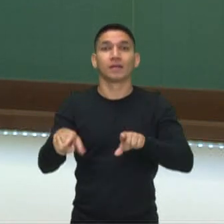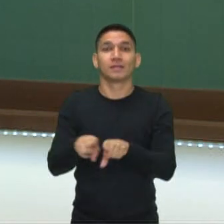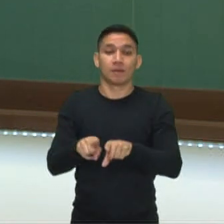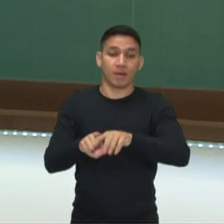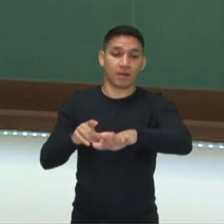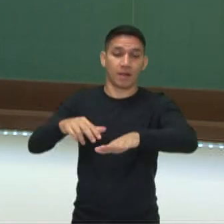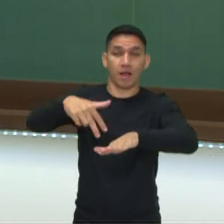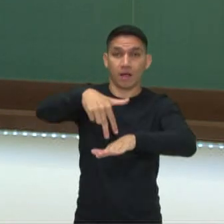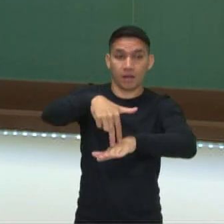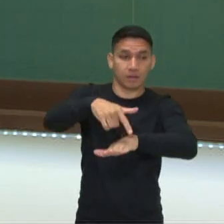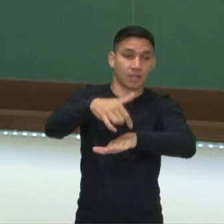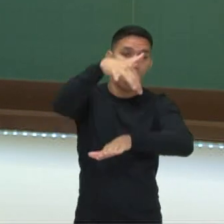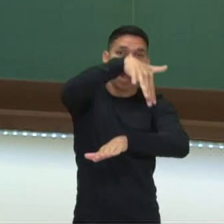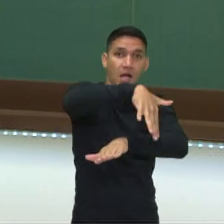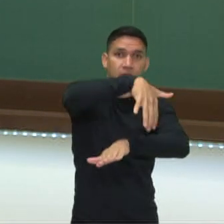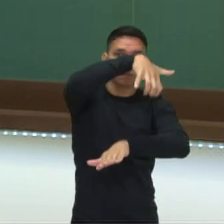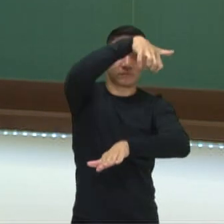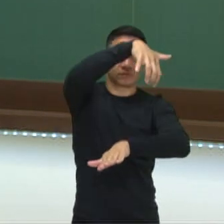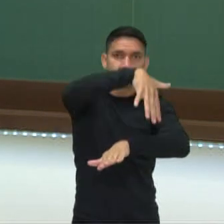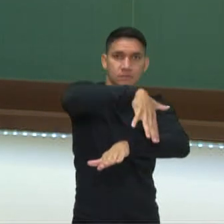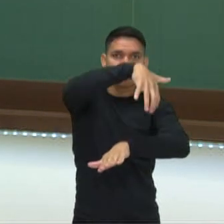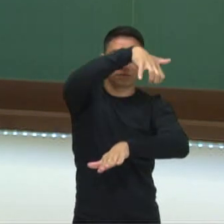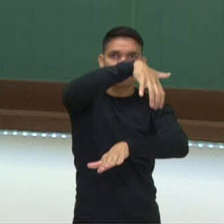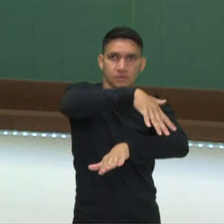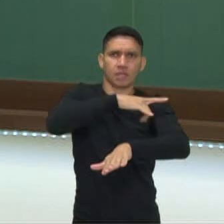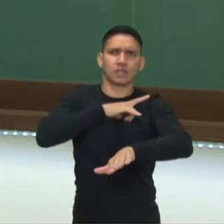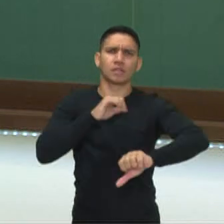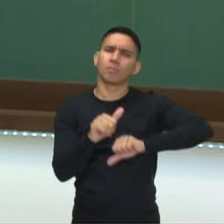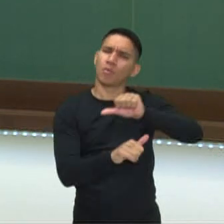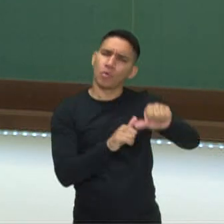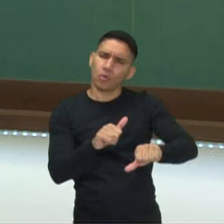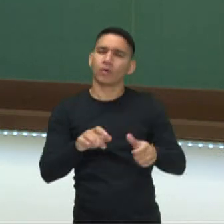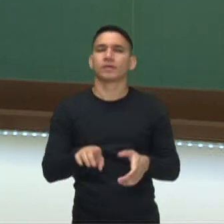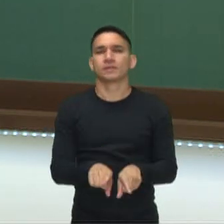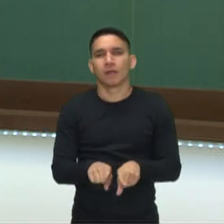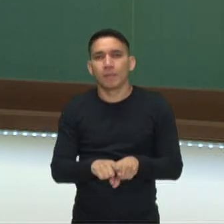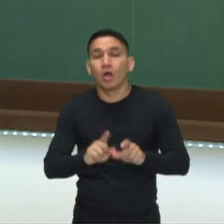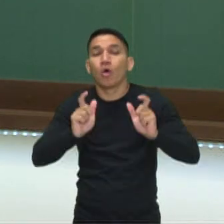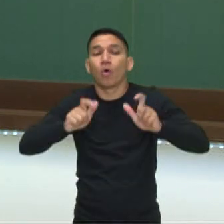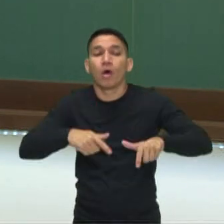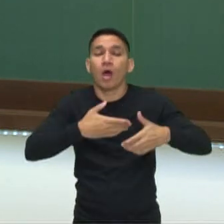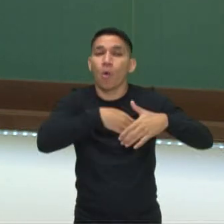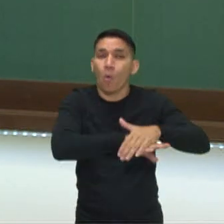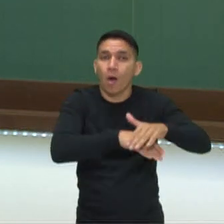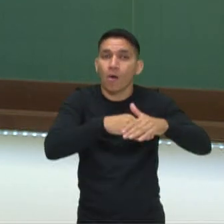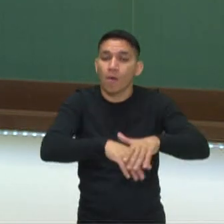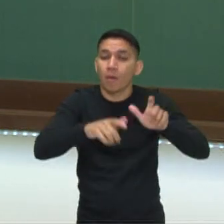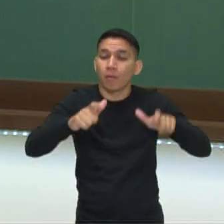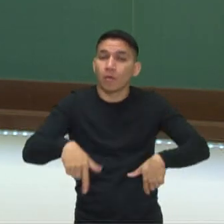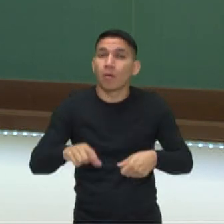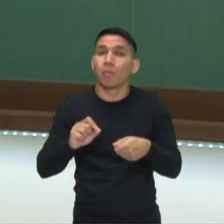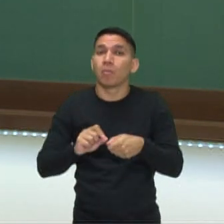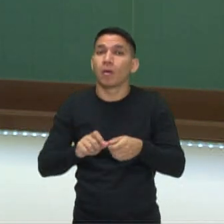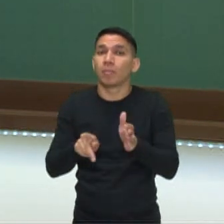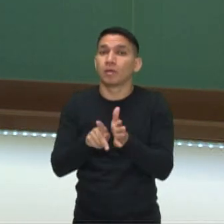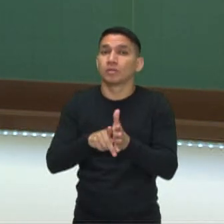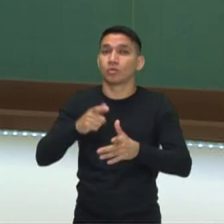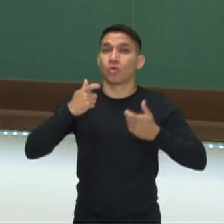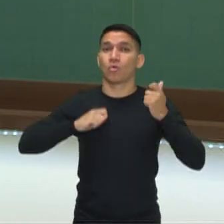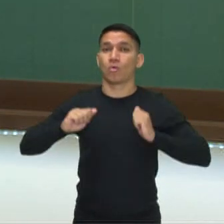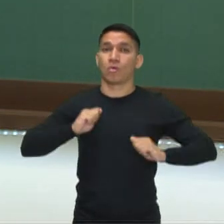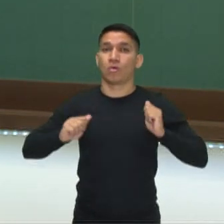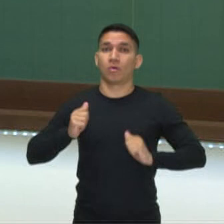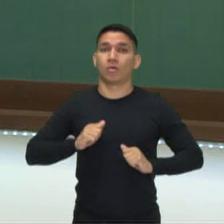e os vãos que seriam depósitos. Ou seja, nós já temos aquele local em que os atores, quando não estavam atuando, eles entravam na parte de